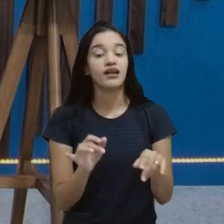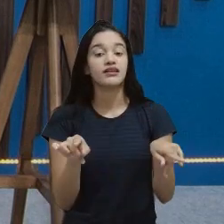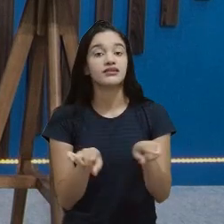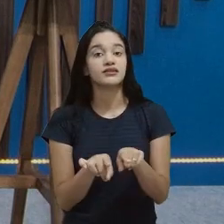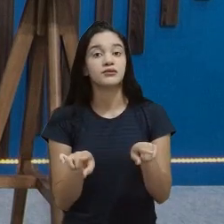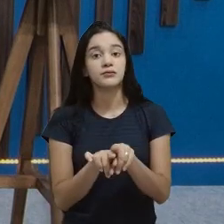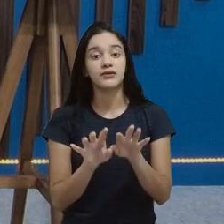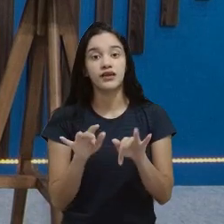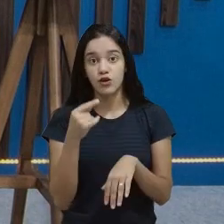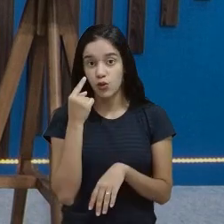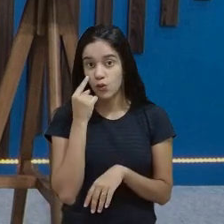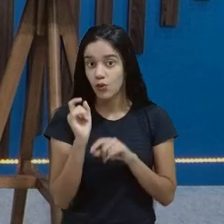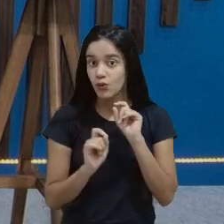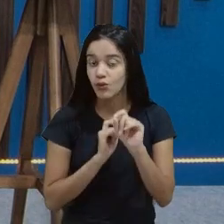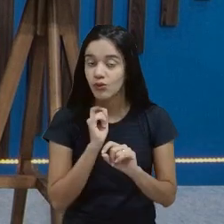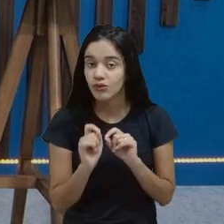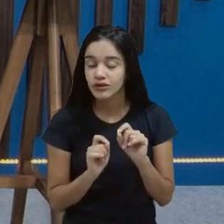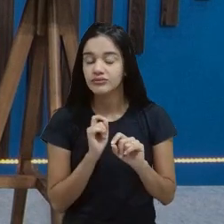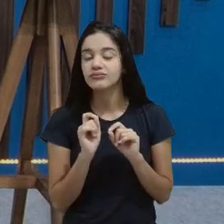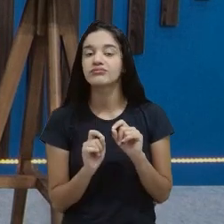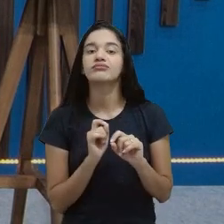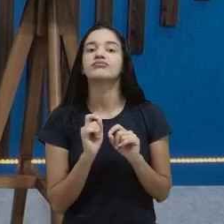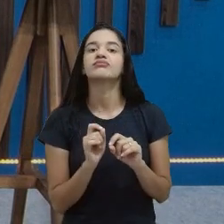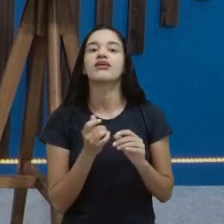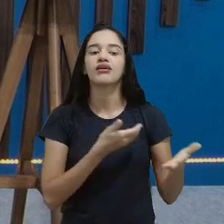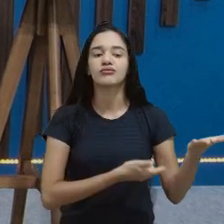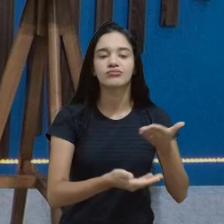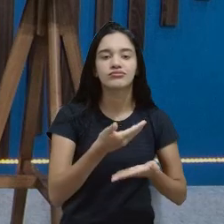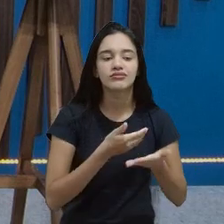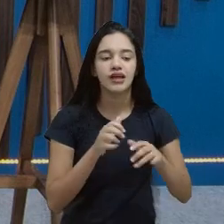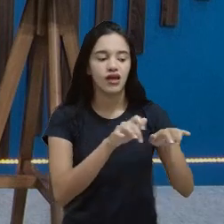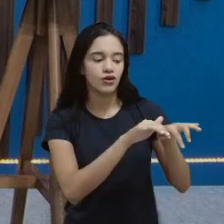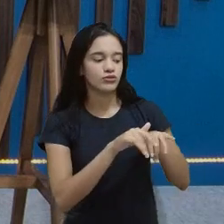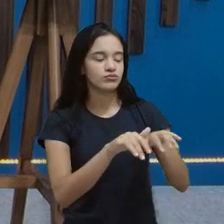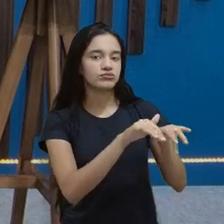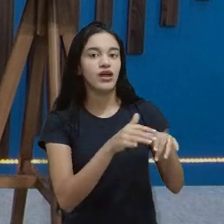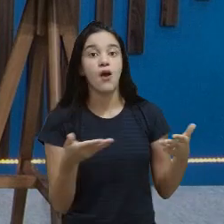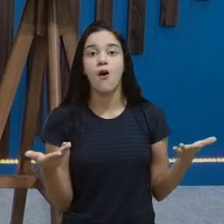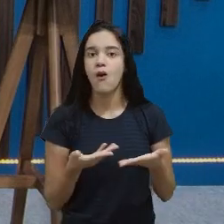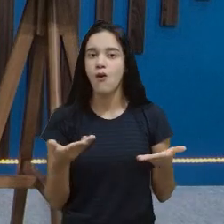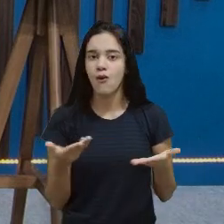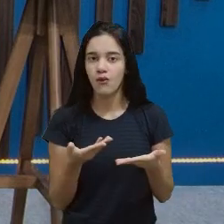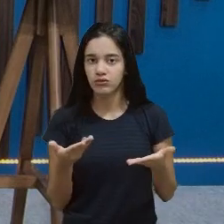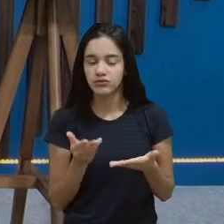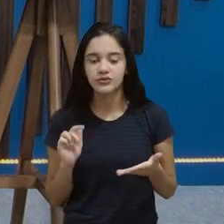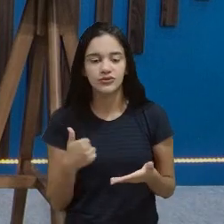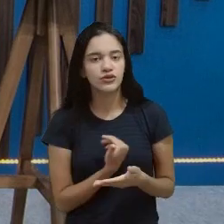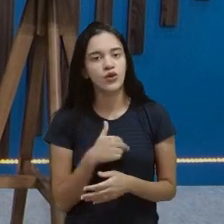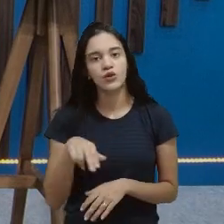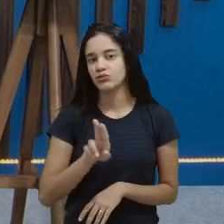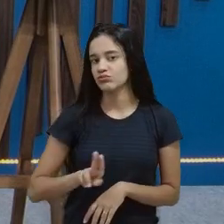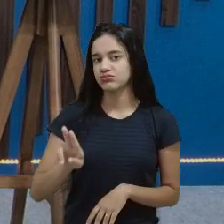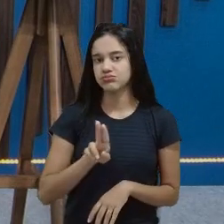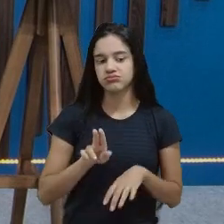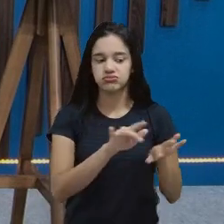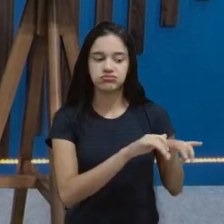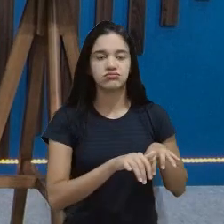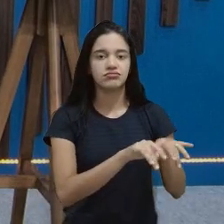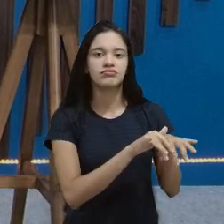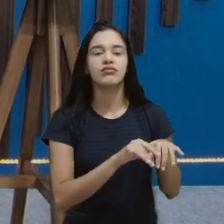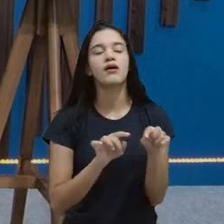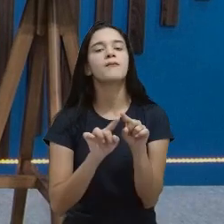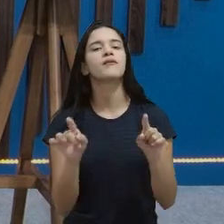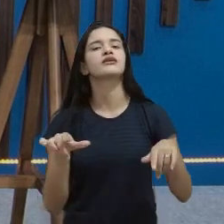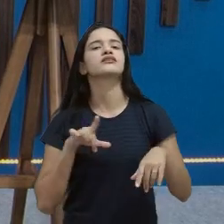também, pessoal, a nossa ferramenta, não é, interacional, que é o chat. Hoje nós não estamos utilizando o chat, mas aí